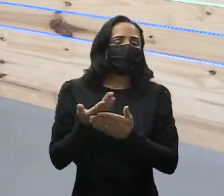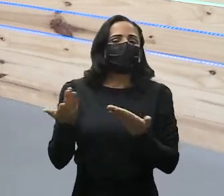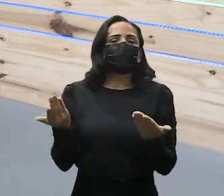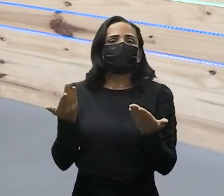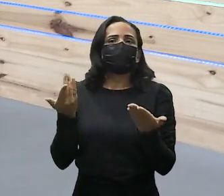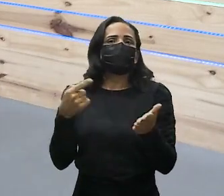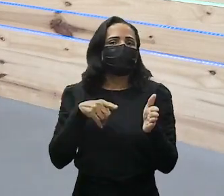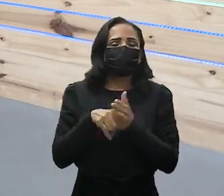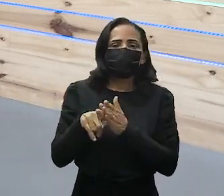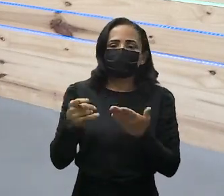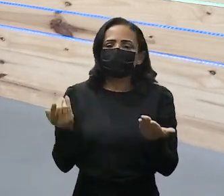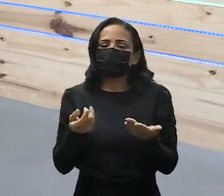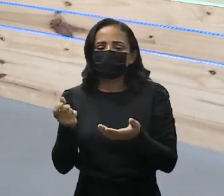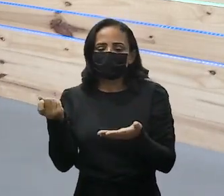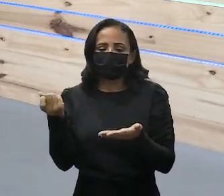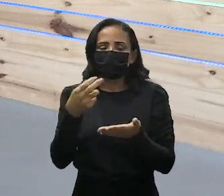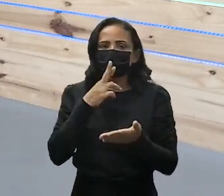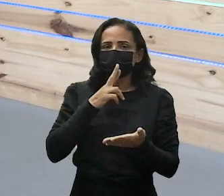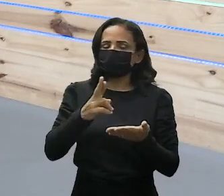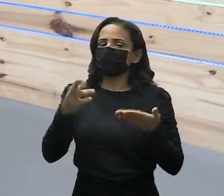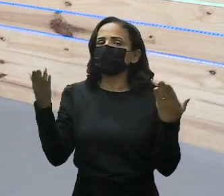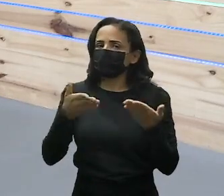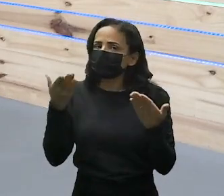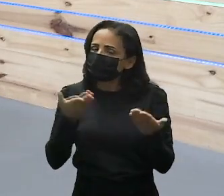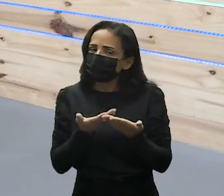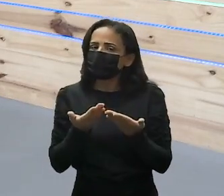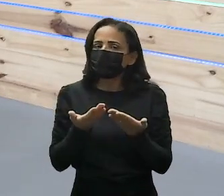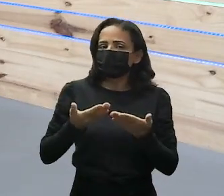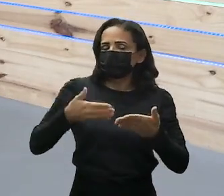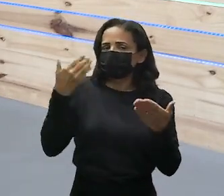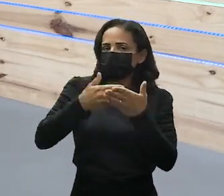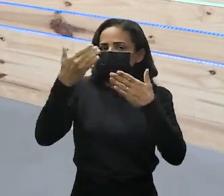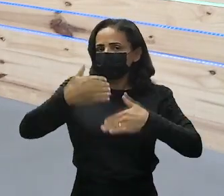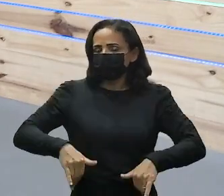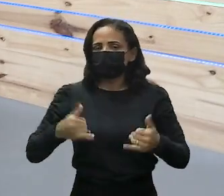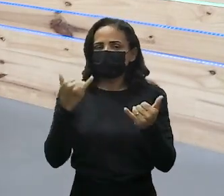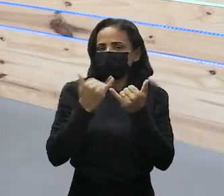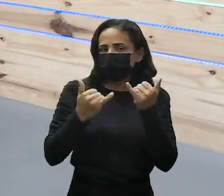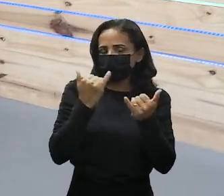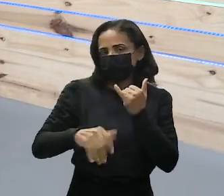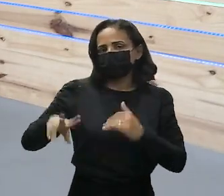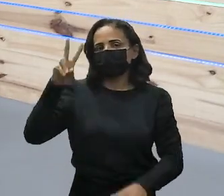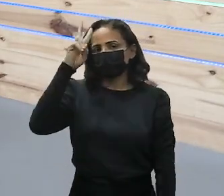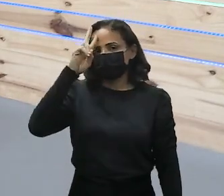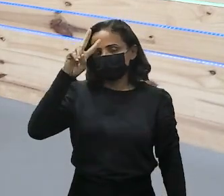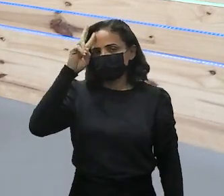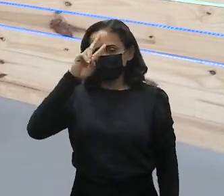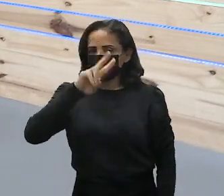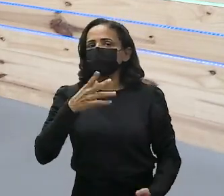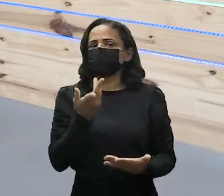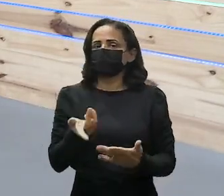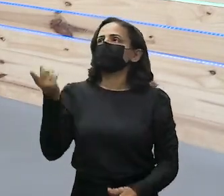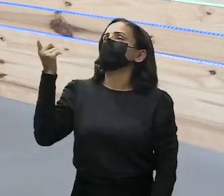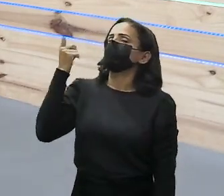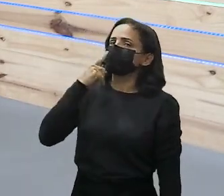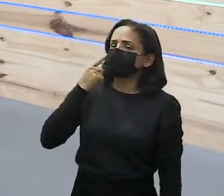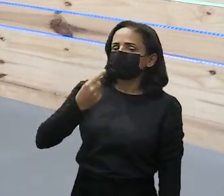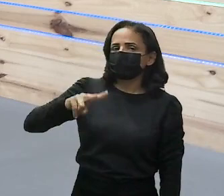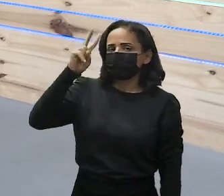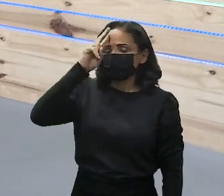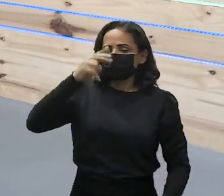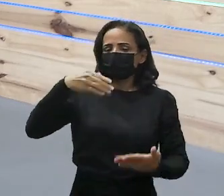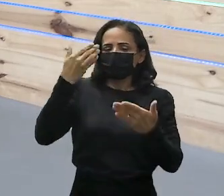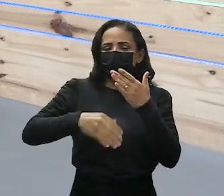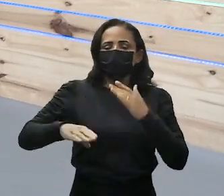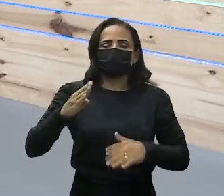que eu esteja resolvendo agora caiam questões muito parecidas na prova da segunda-feira. Lembrando que biologia é na segunda-feira, tá? Lembrando